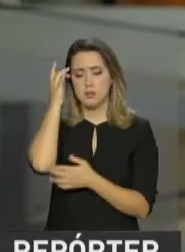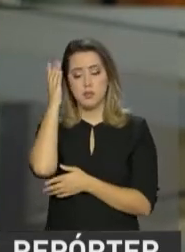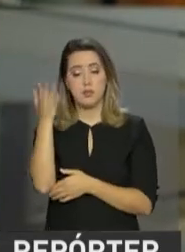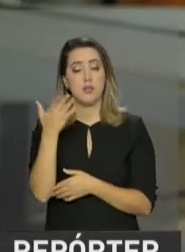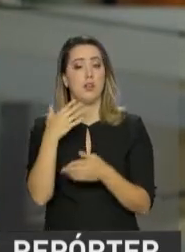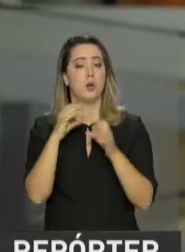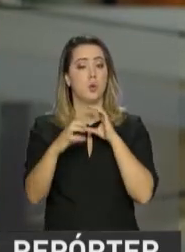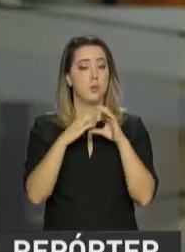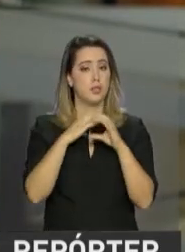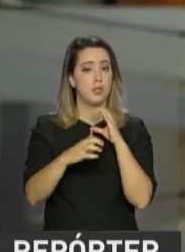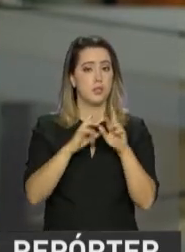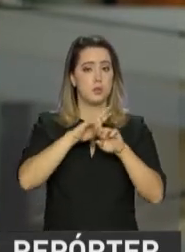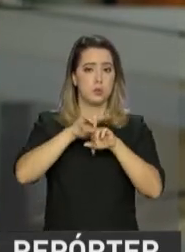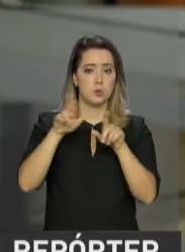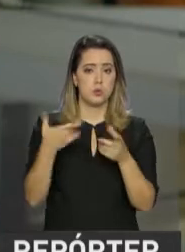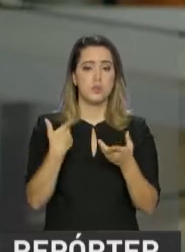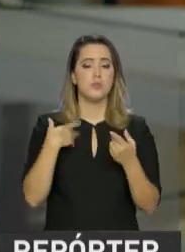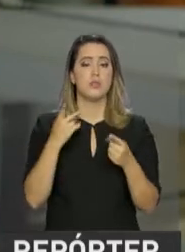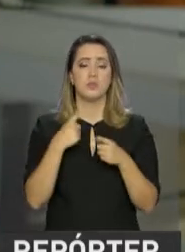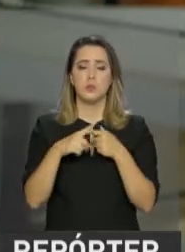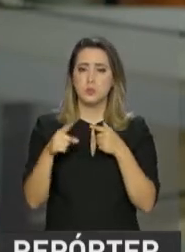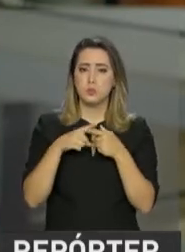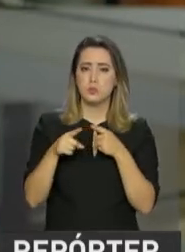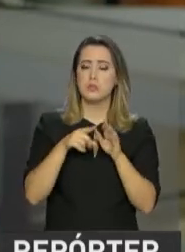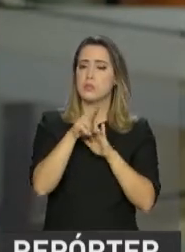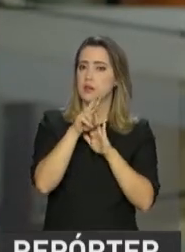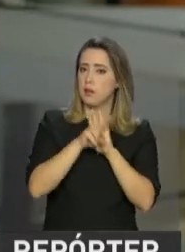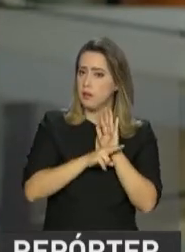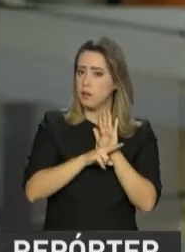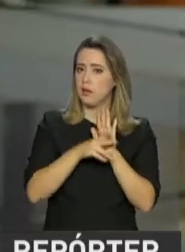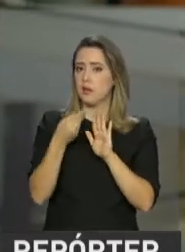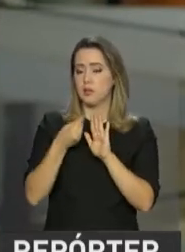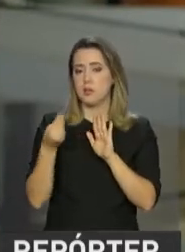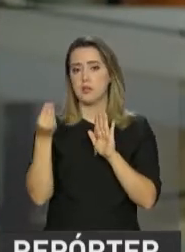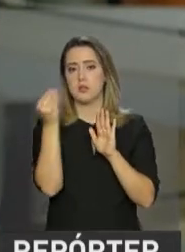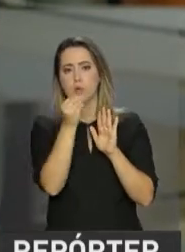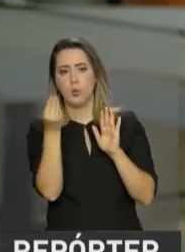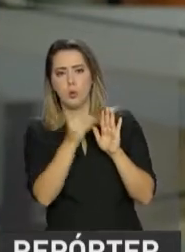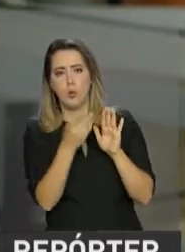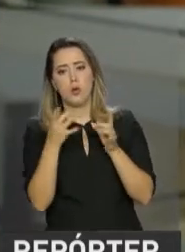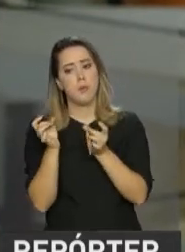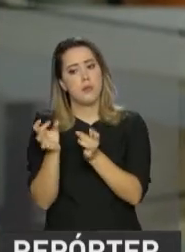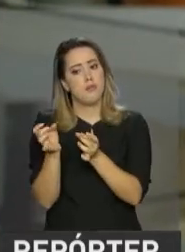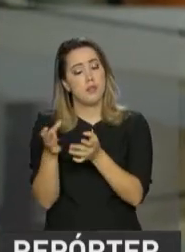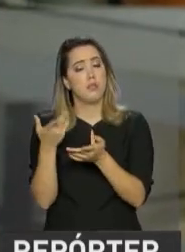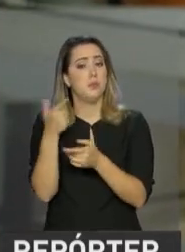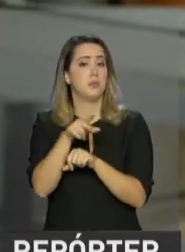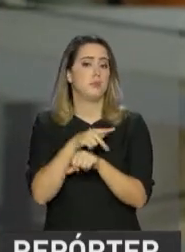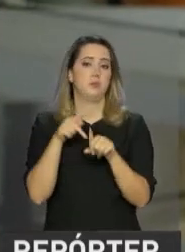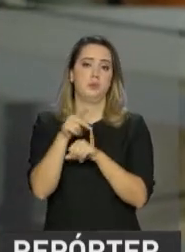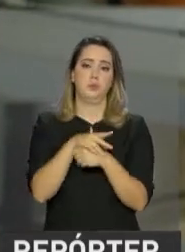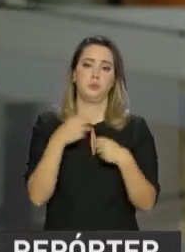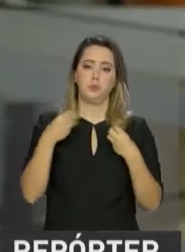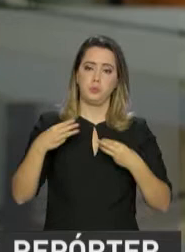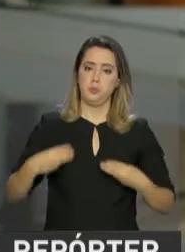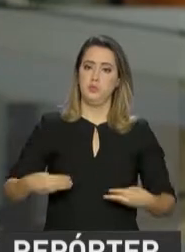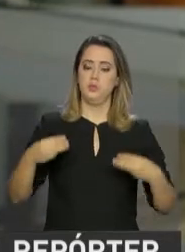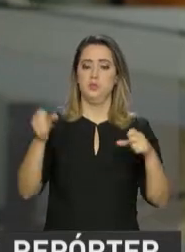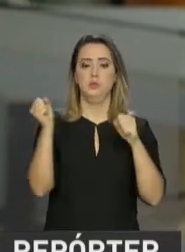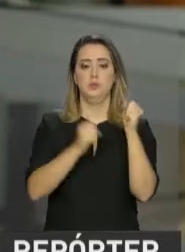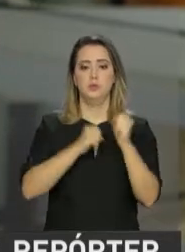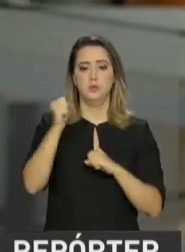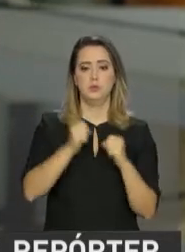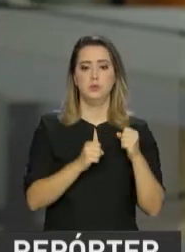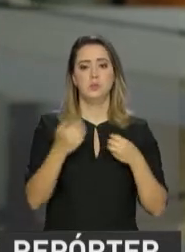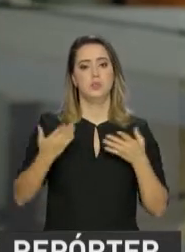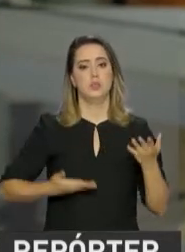comerciais externas impostas às exportações brasileiras de acordo com decreto participaram do programa os ministérios da indústria e comércio